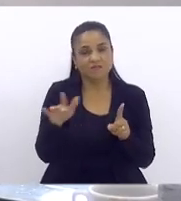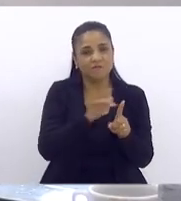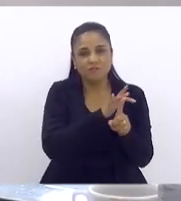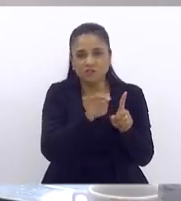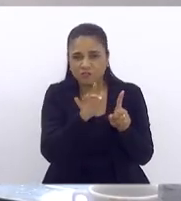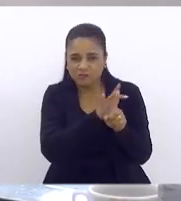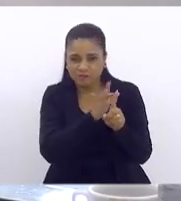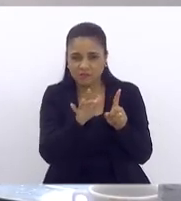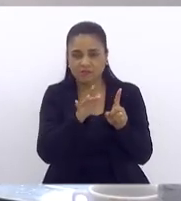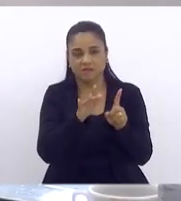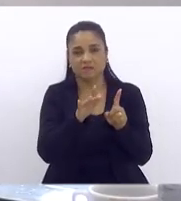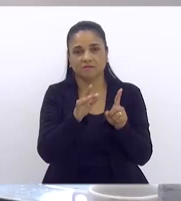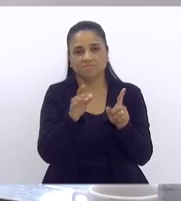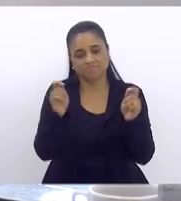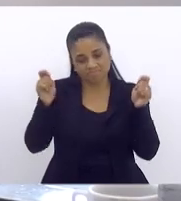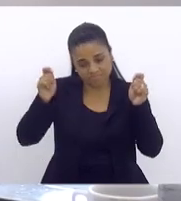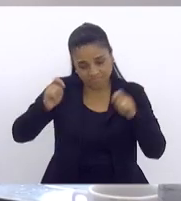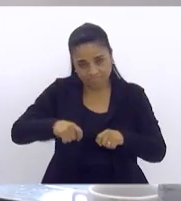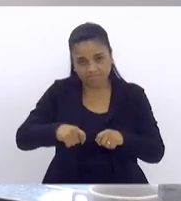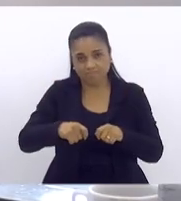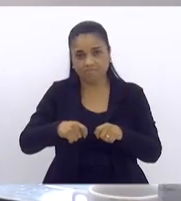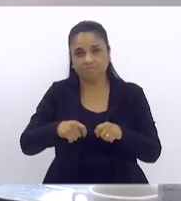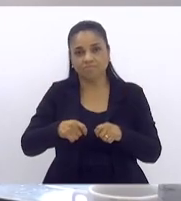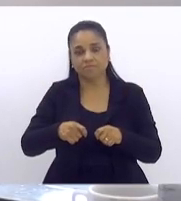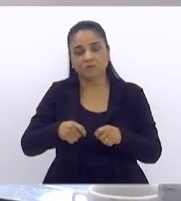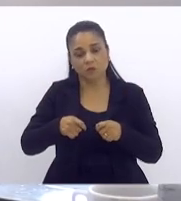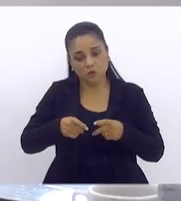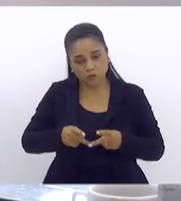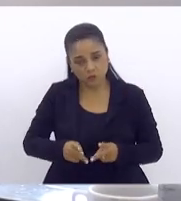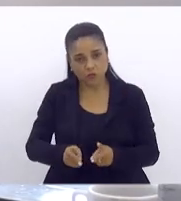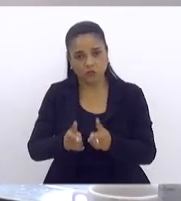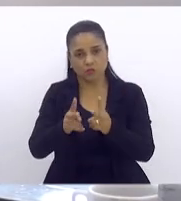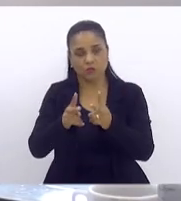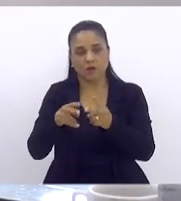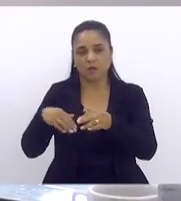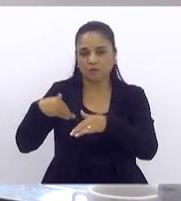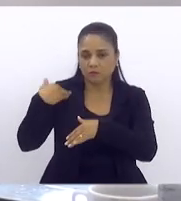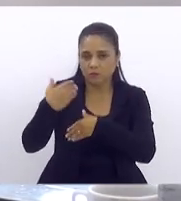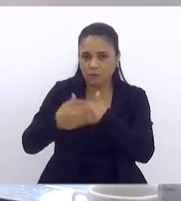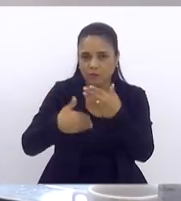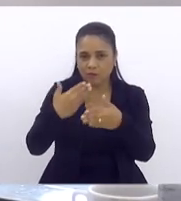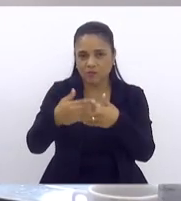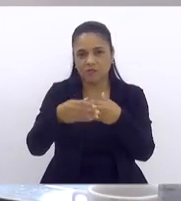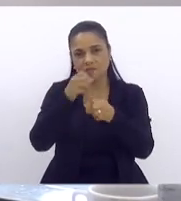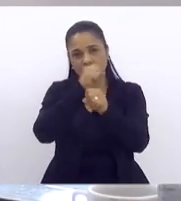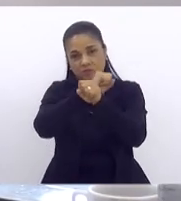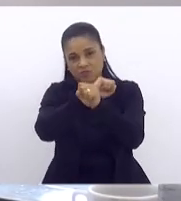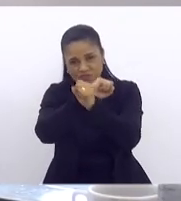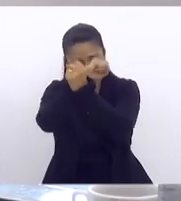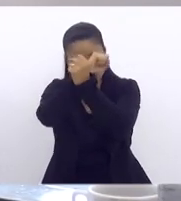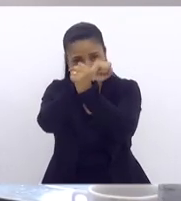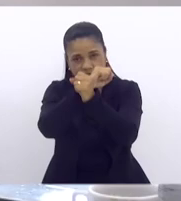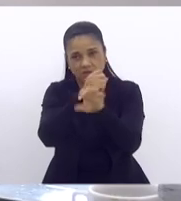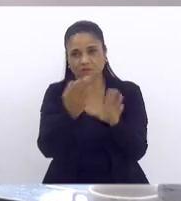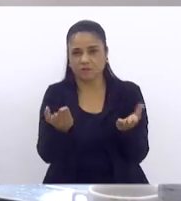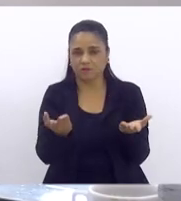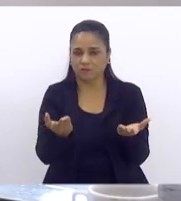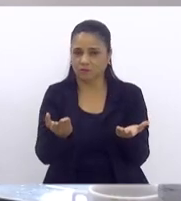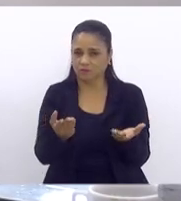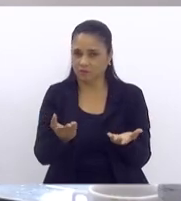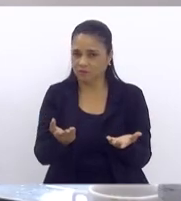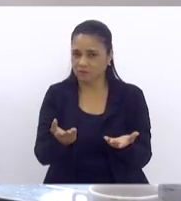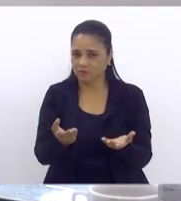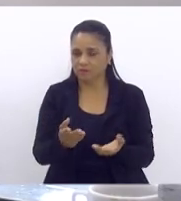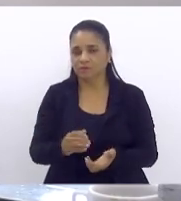gente fale na continuidade de um processo de escravização ou, pelo menos, de uma abolição